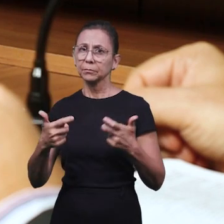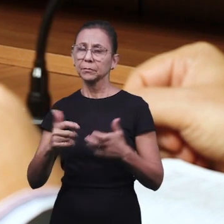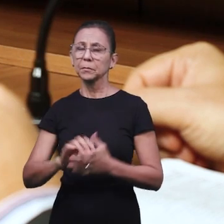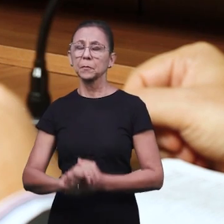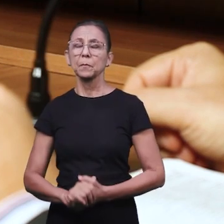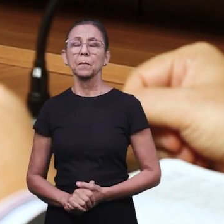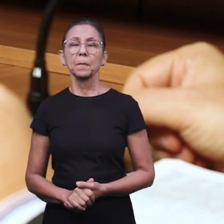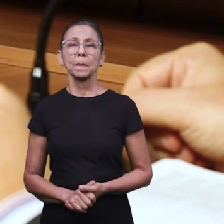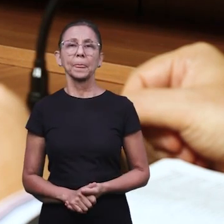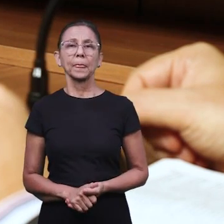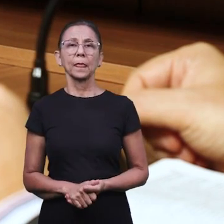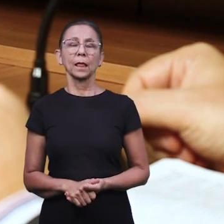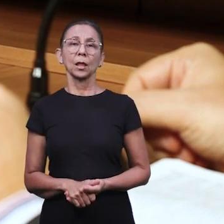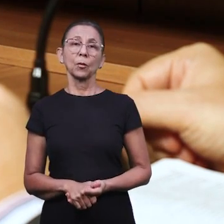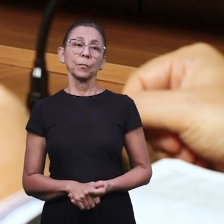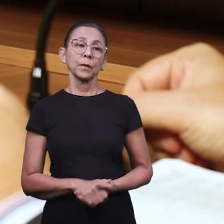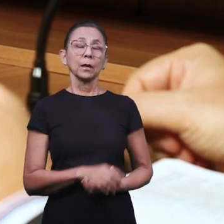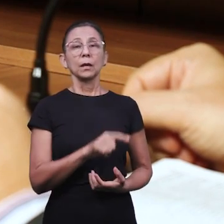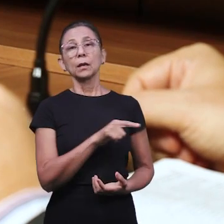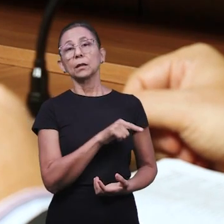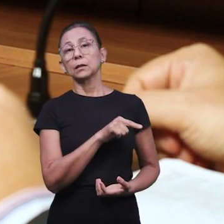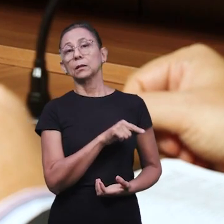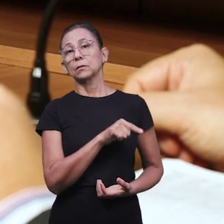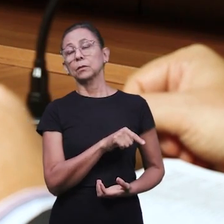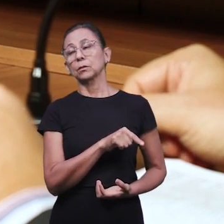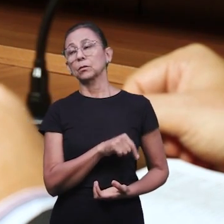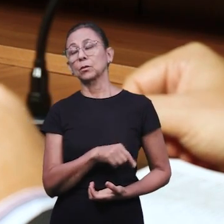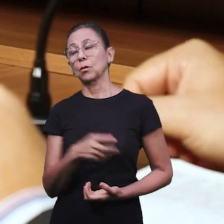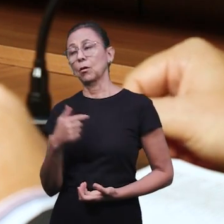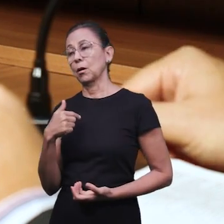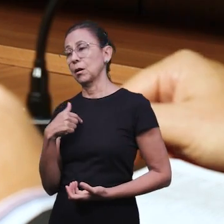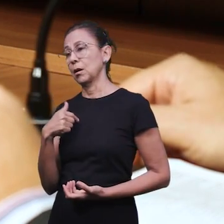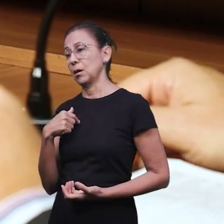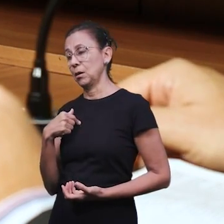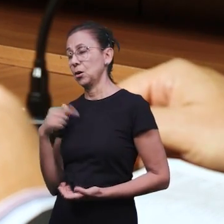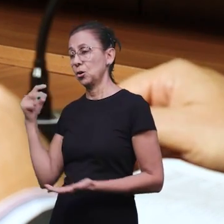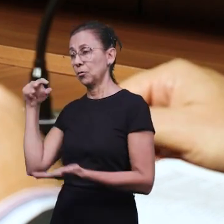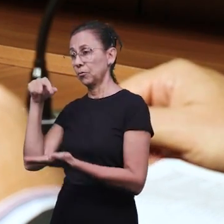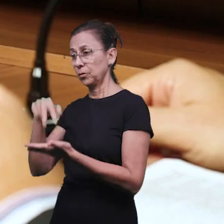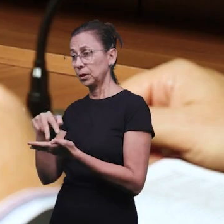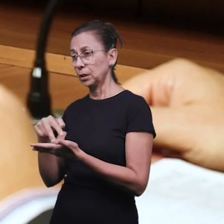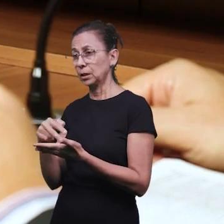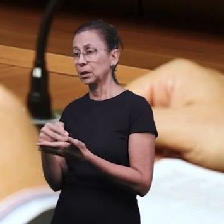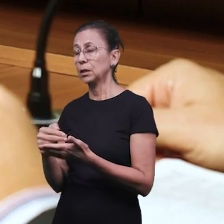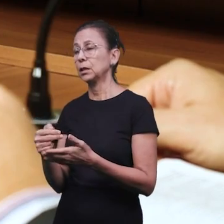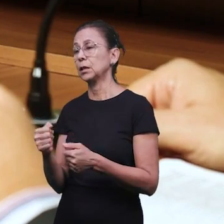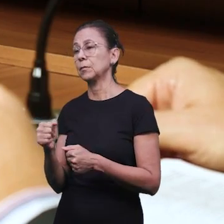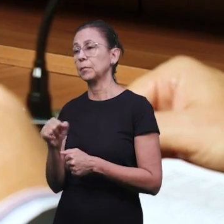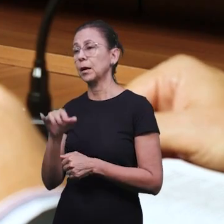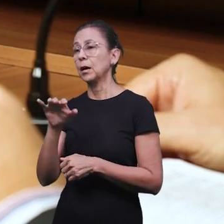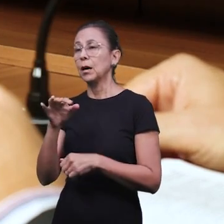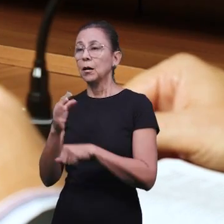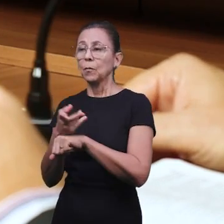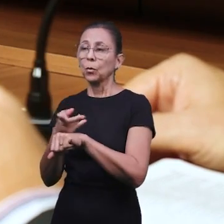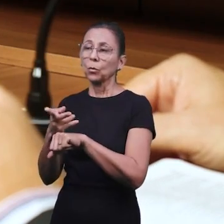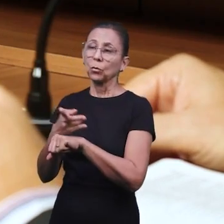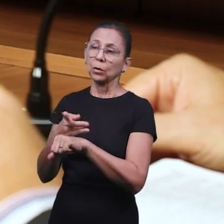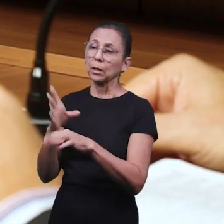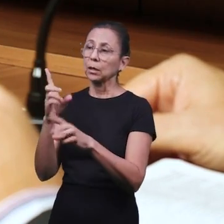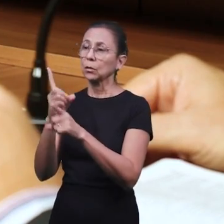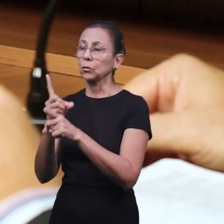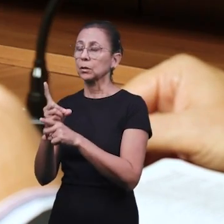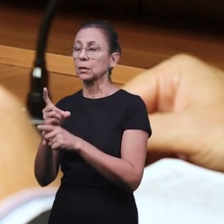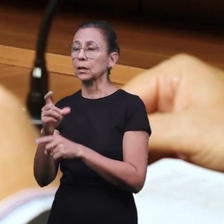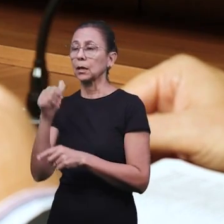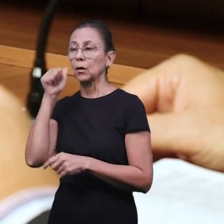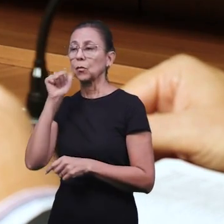terminando aqui, ele disse, eu estou aqui amando de Abraão, eu vim buscar uma esposa. Todo mundo ficou feliz, né? Eu até